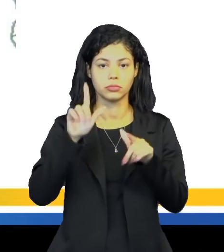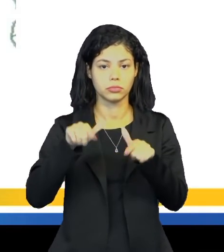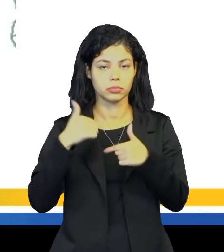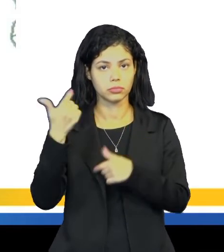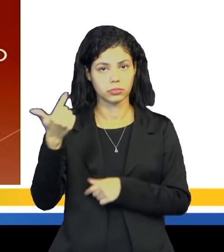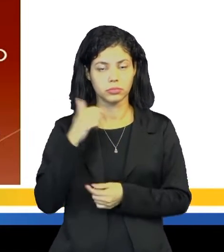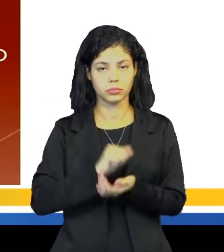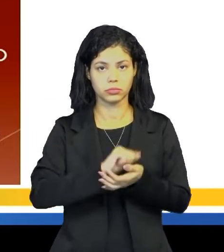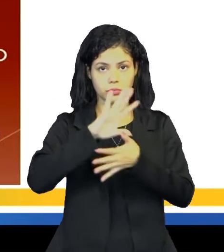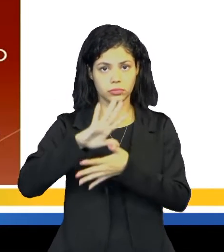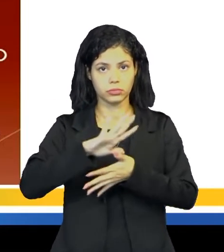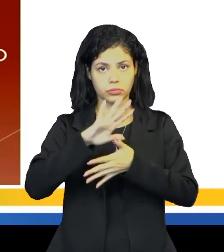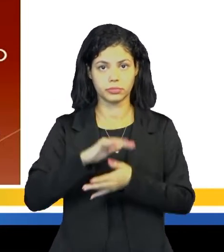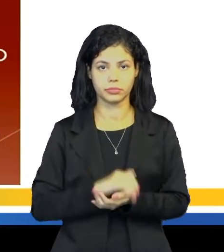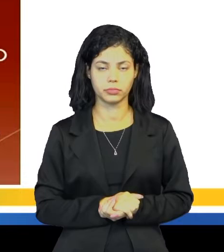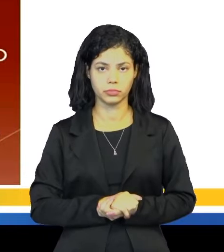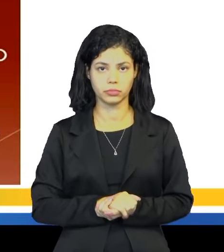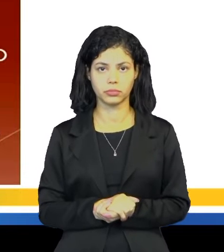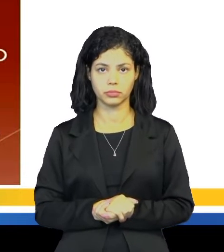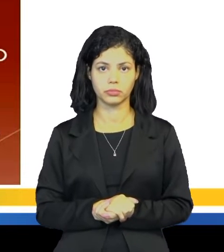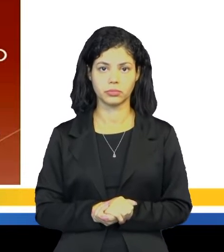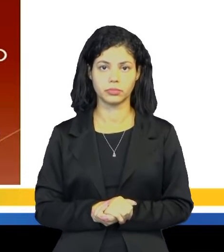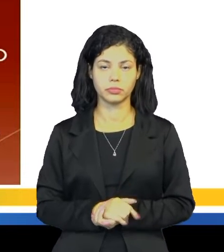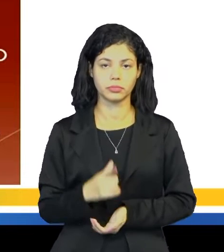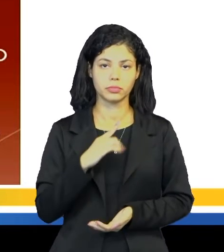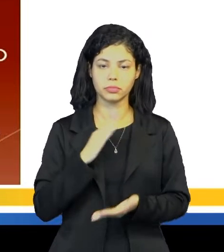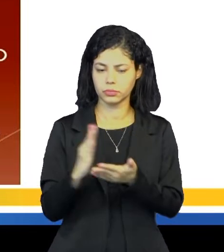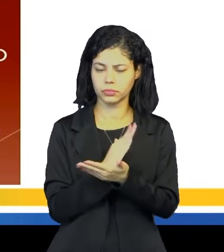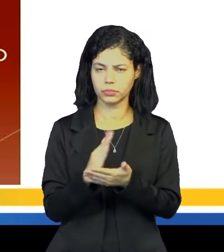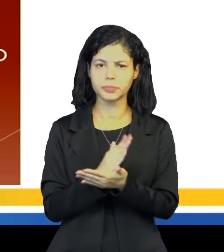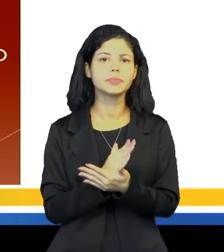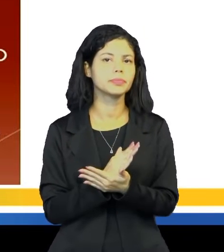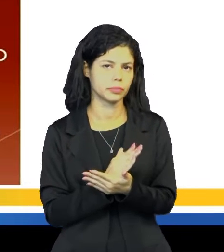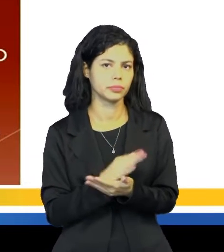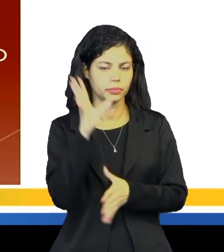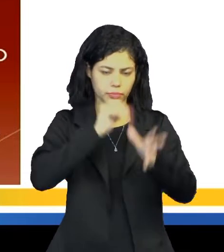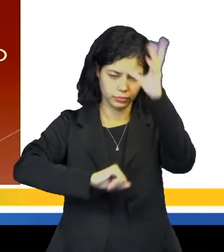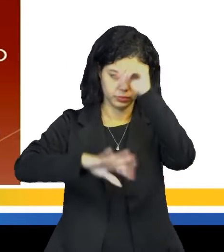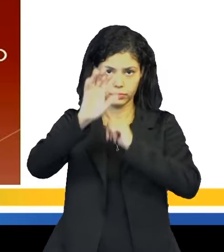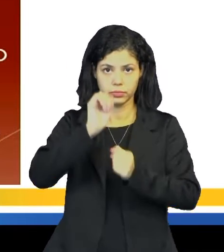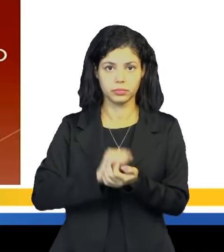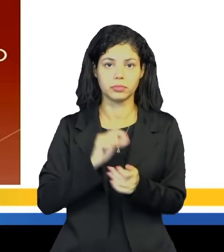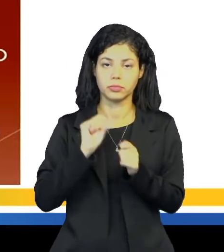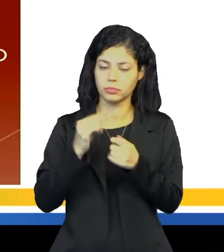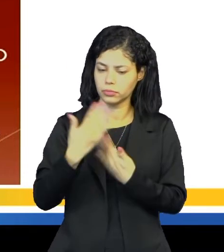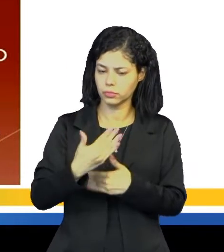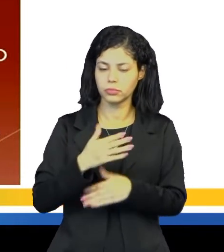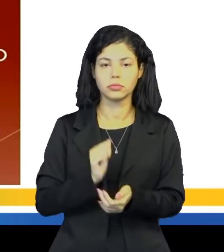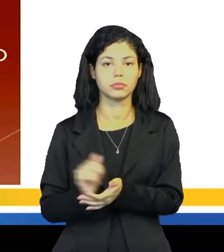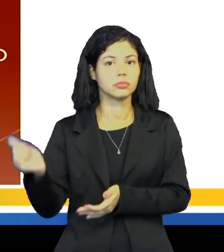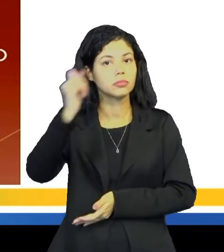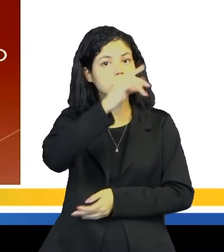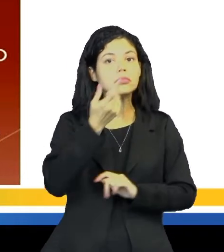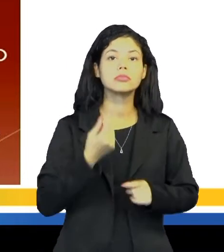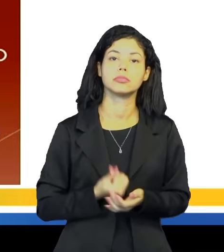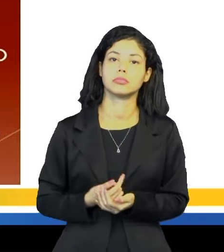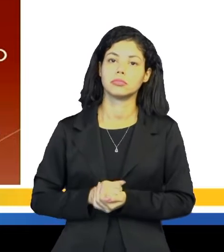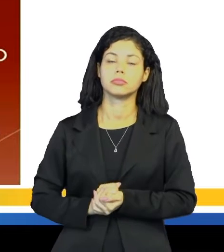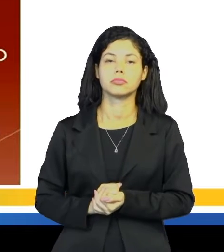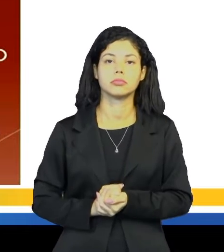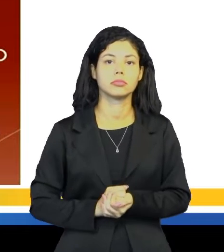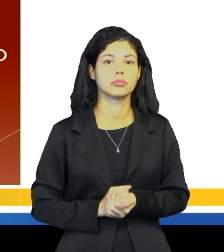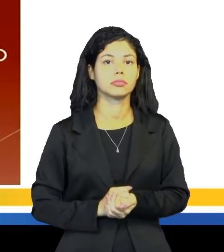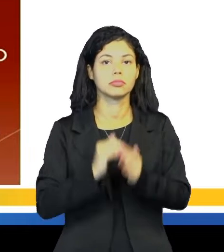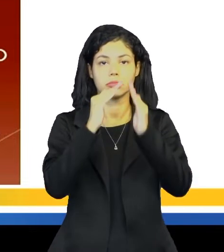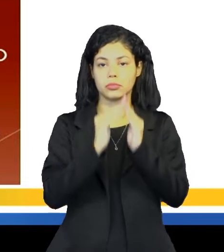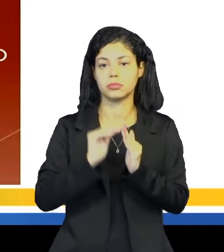Américas, aqui, na América, tá, galera? E aí nós temos alguns motivos para aprender o espanhol, né, fazer provas, viagens, negócios, parente